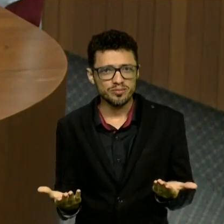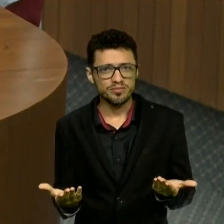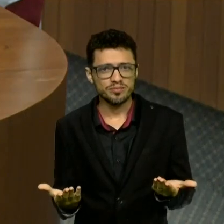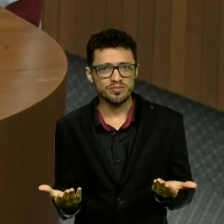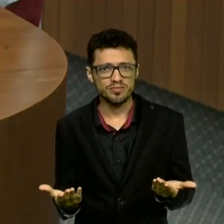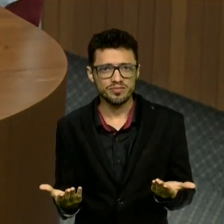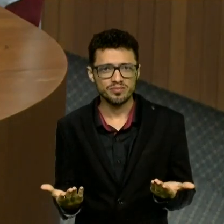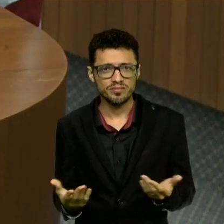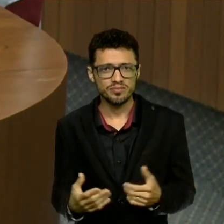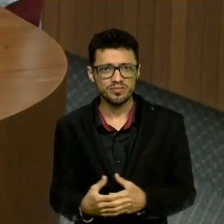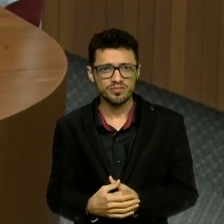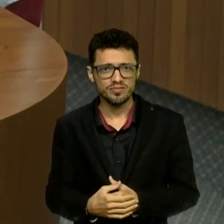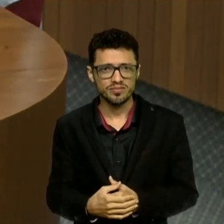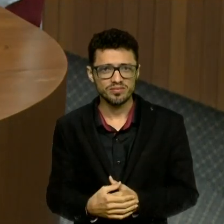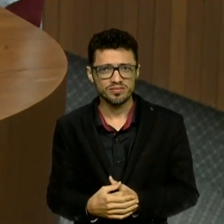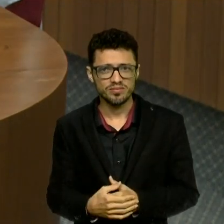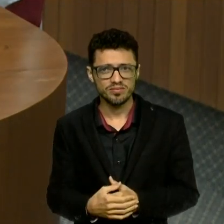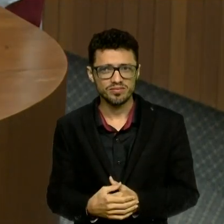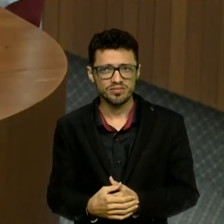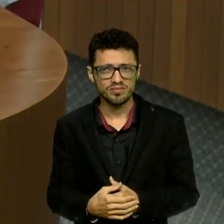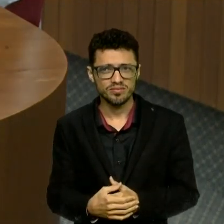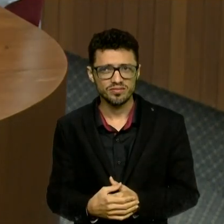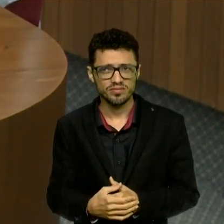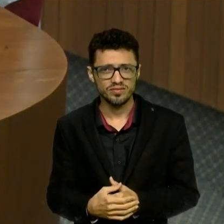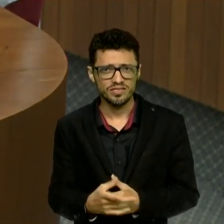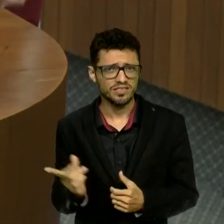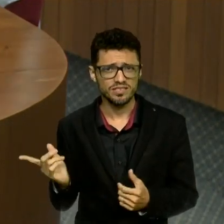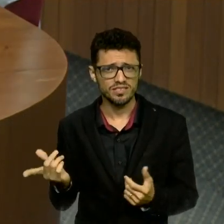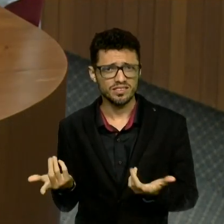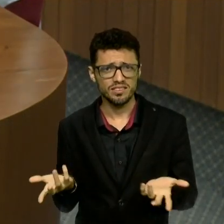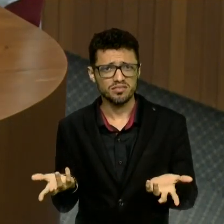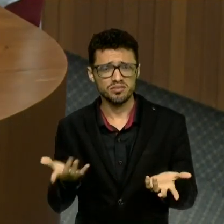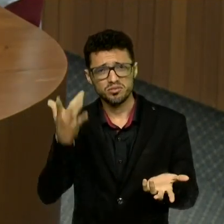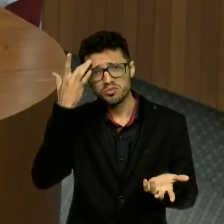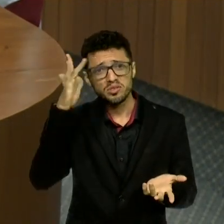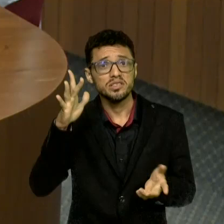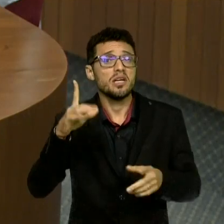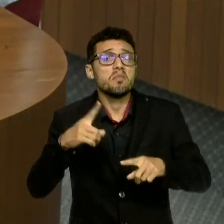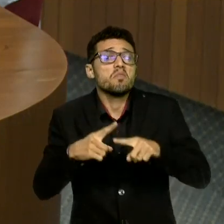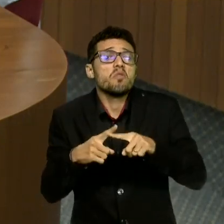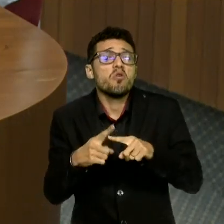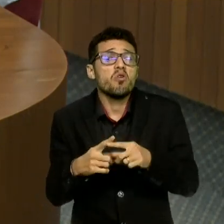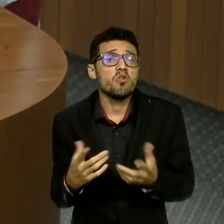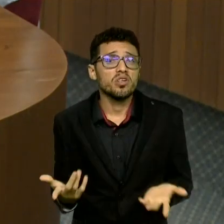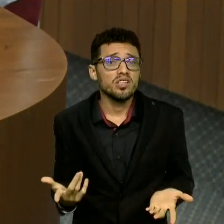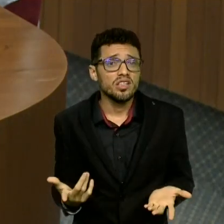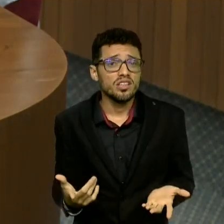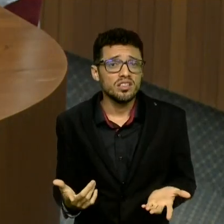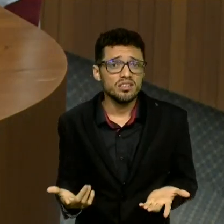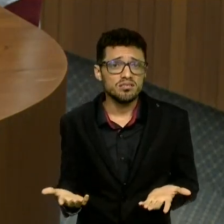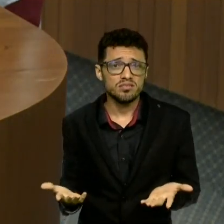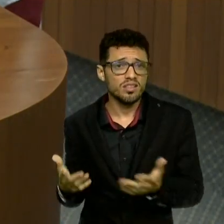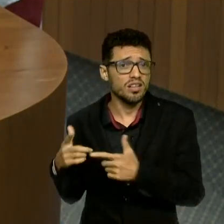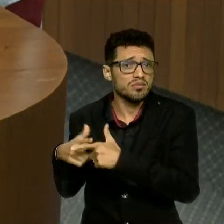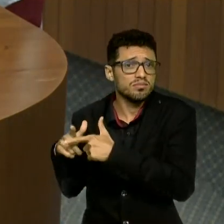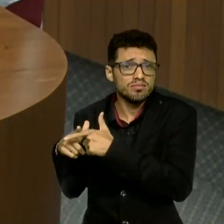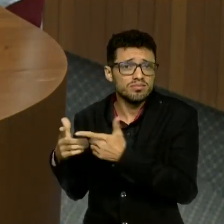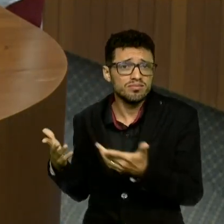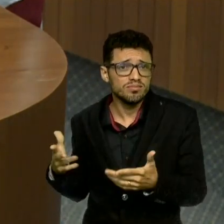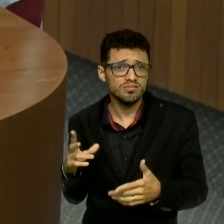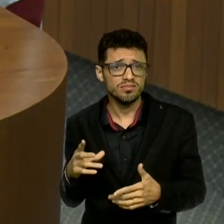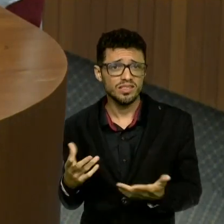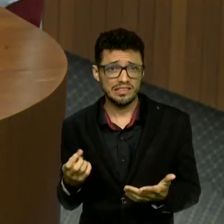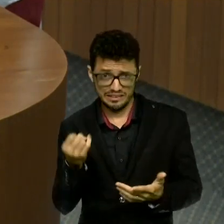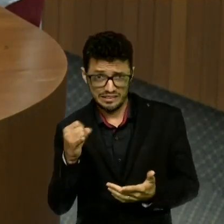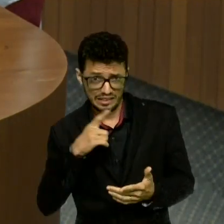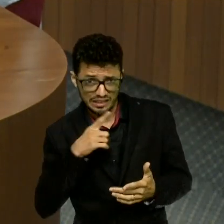desnecessário. Ele está completamente transtornado, não sei por qual motivo. Porque se ele tem provas de crime, crimes cometidos por